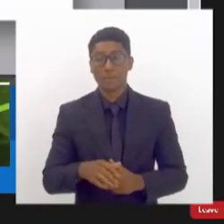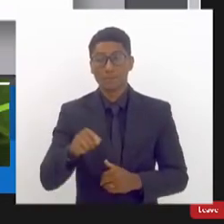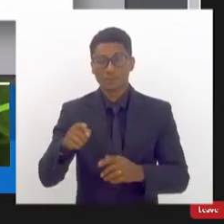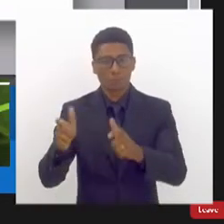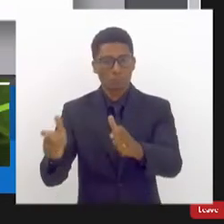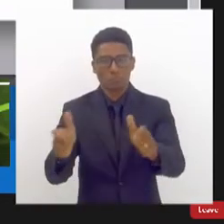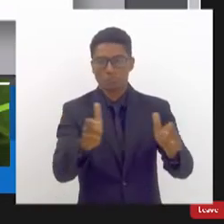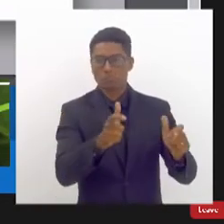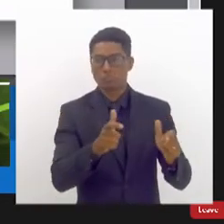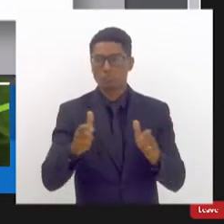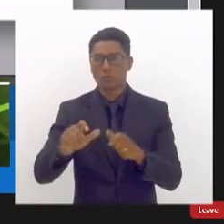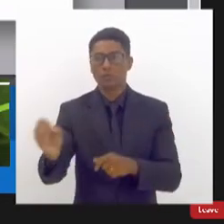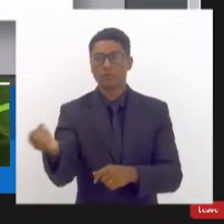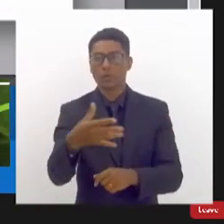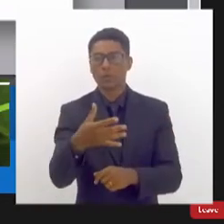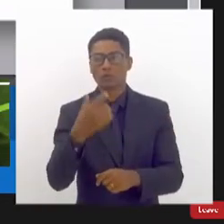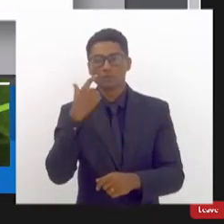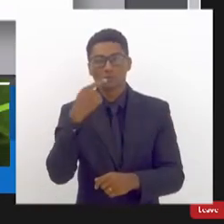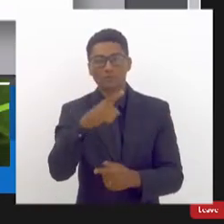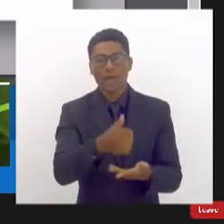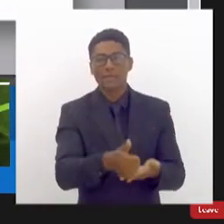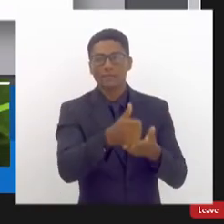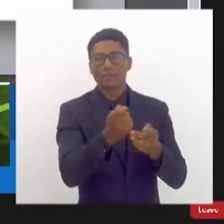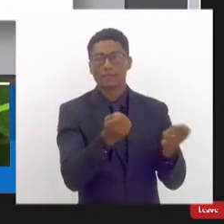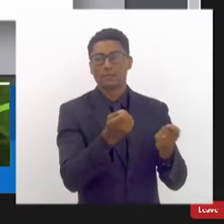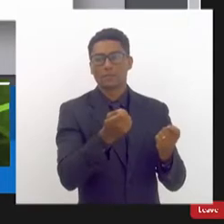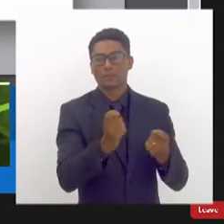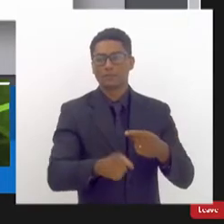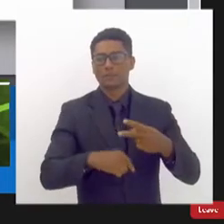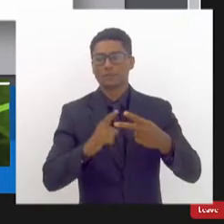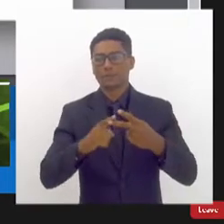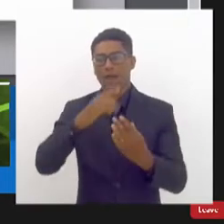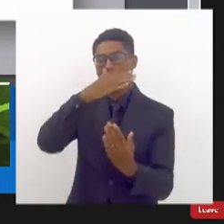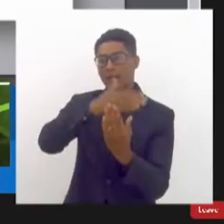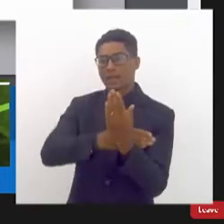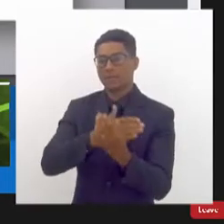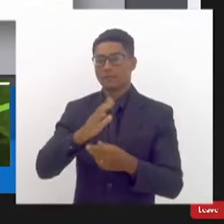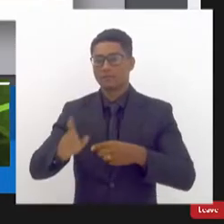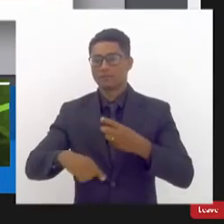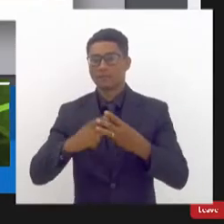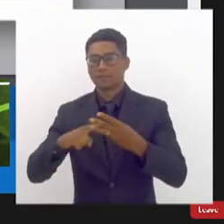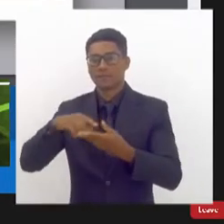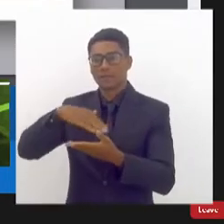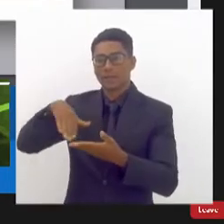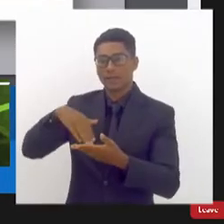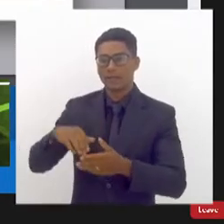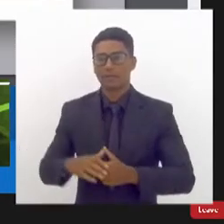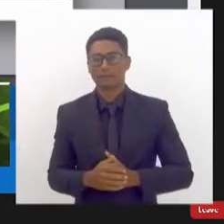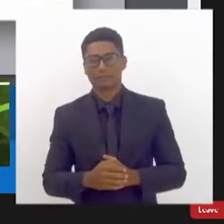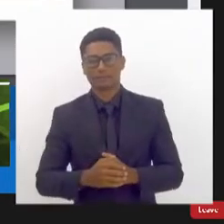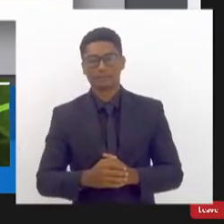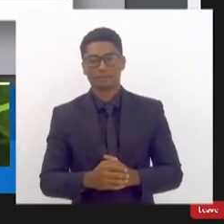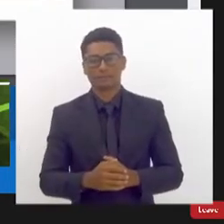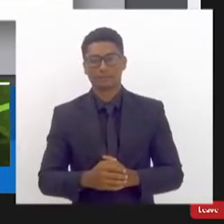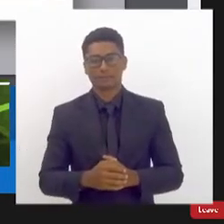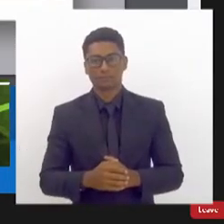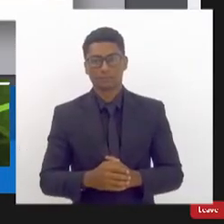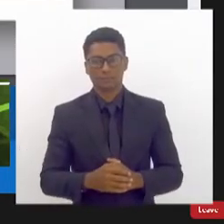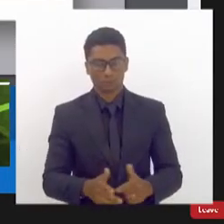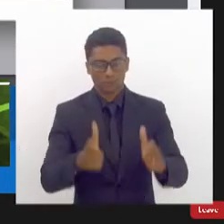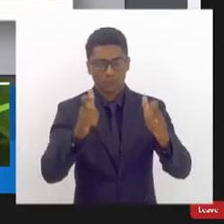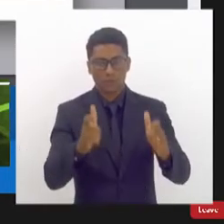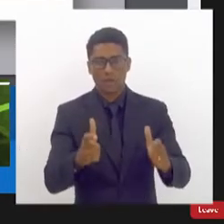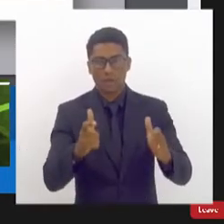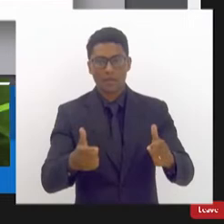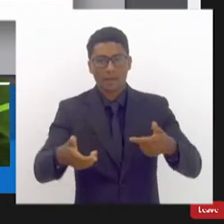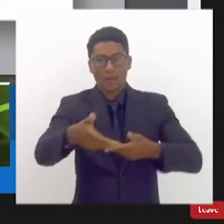espaços, assessoria administrativa, o arquivo geral, a secretaria geral. Pode passar, por gentileza. A nossa área de